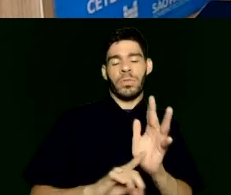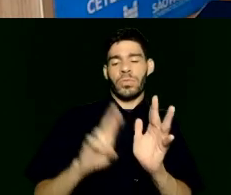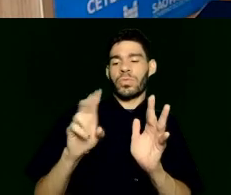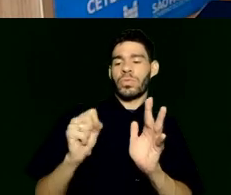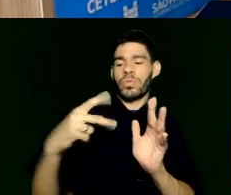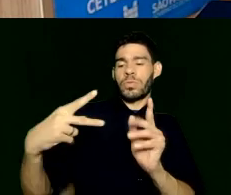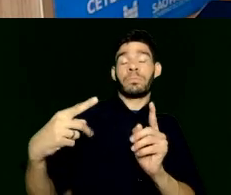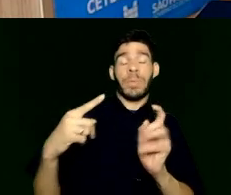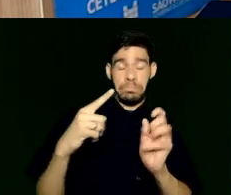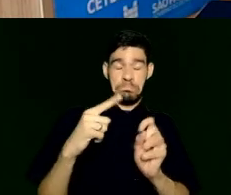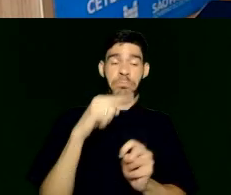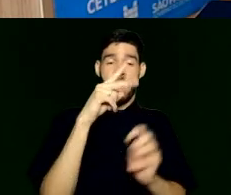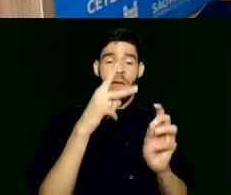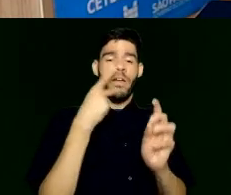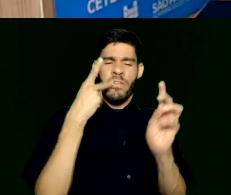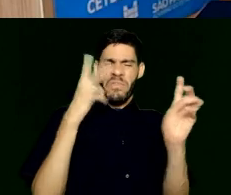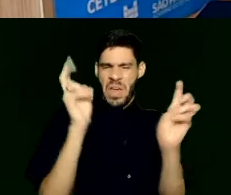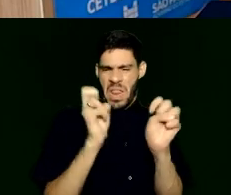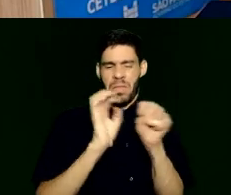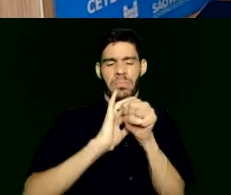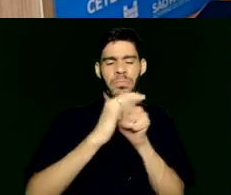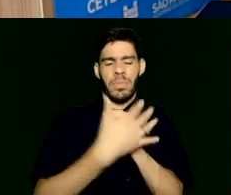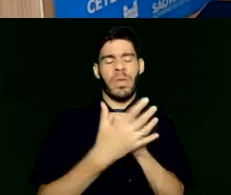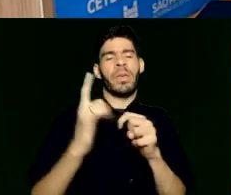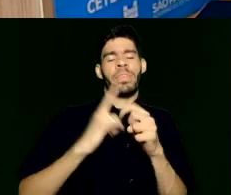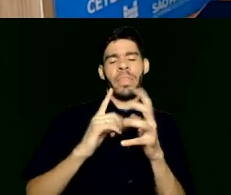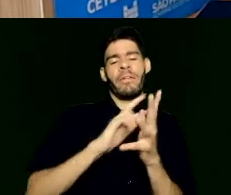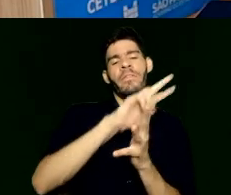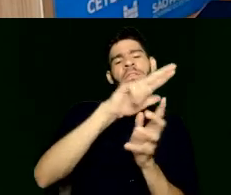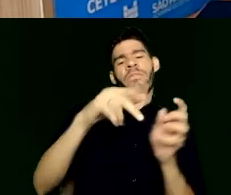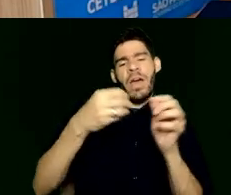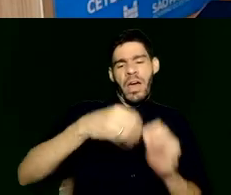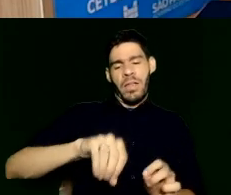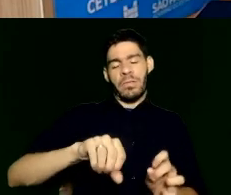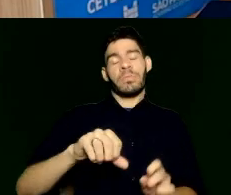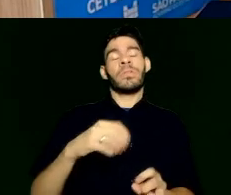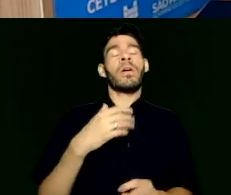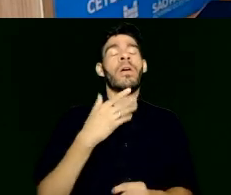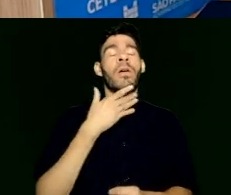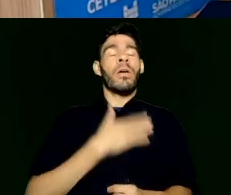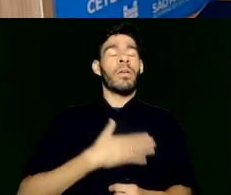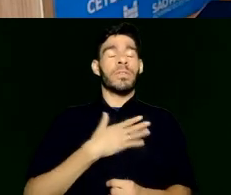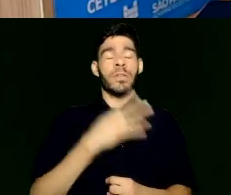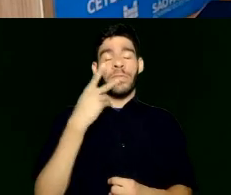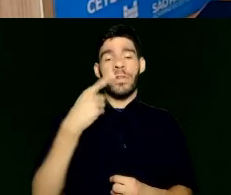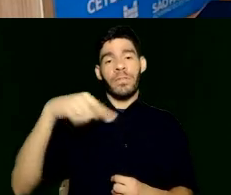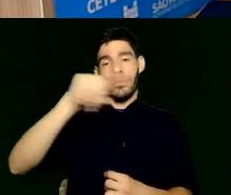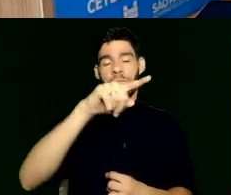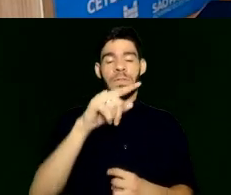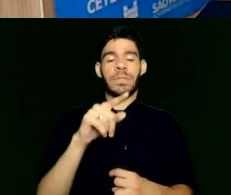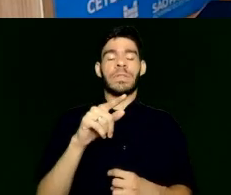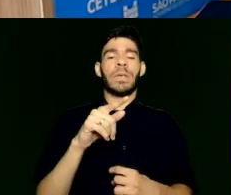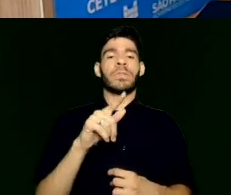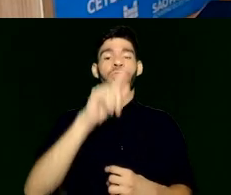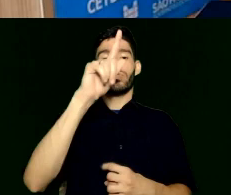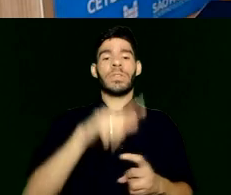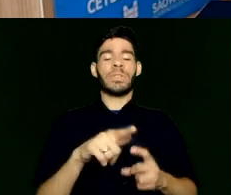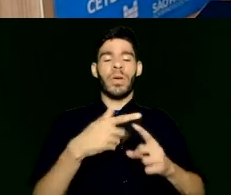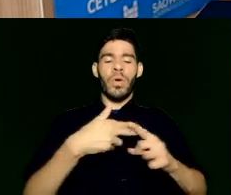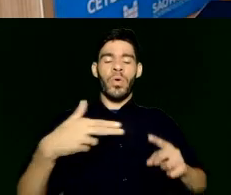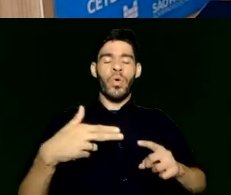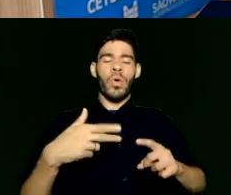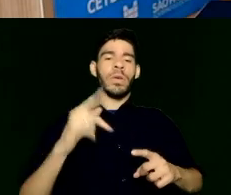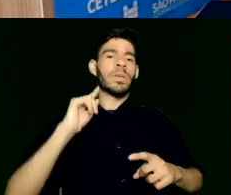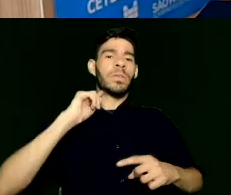Em relação à pandemia, nós tivemos vários aspectos afetados e eu gostaria de focar com vocês na questão da gestão de